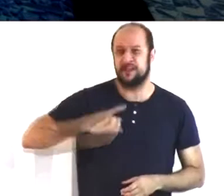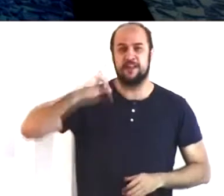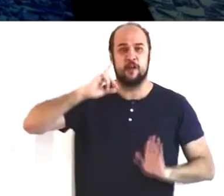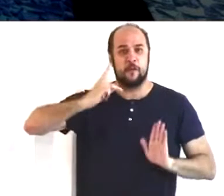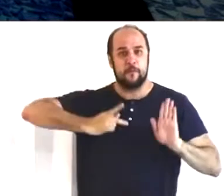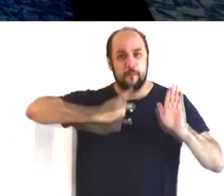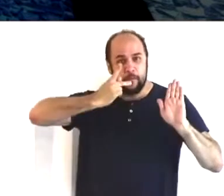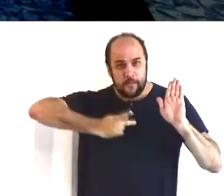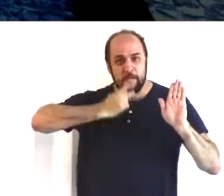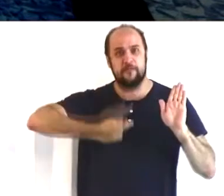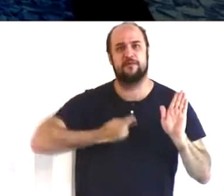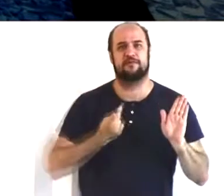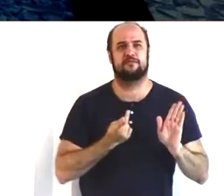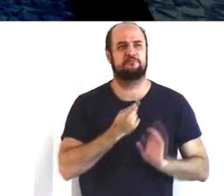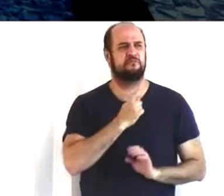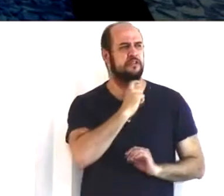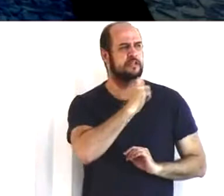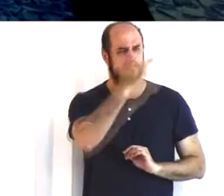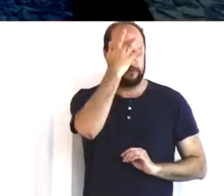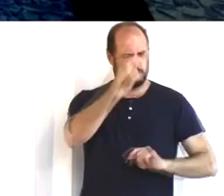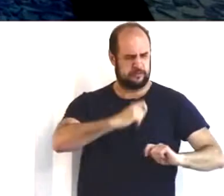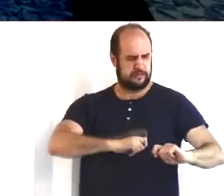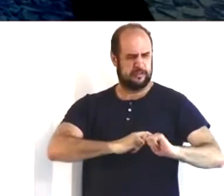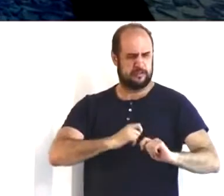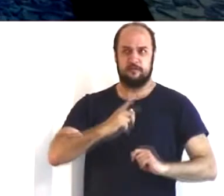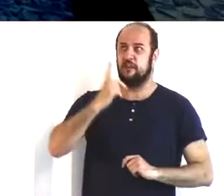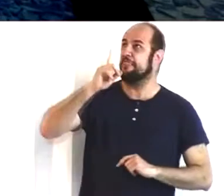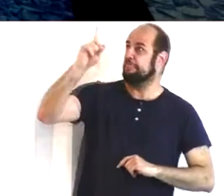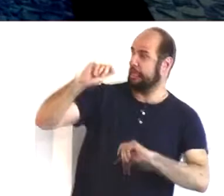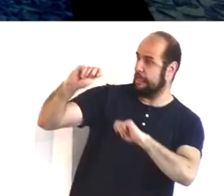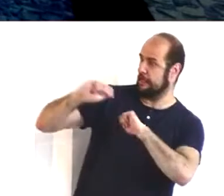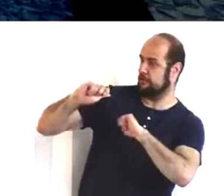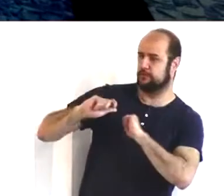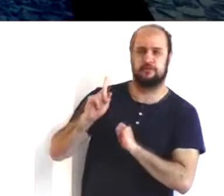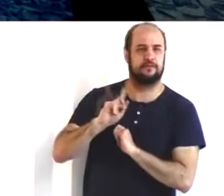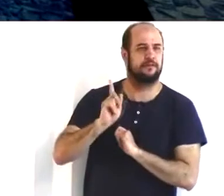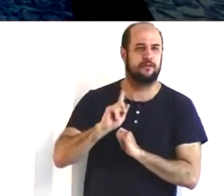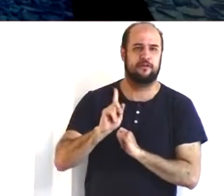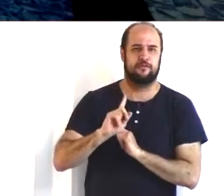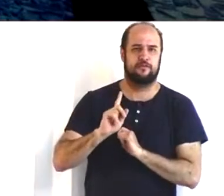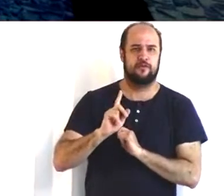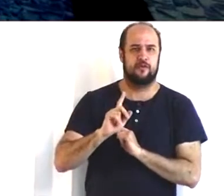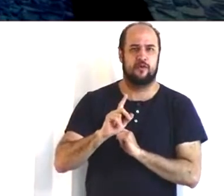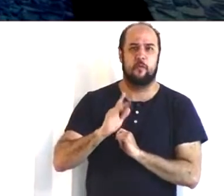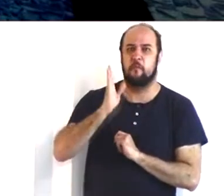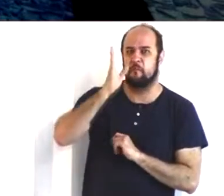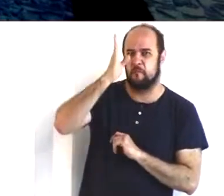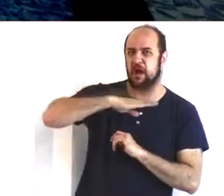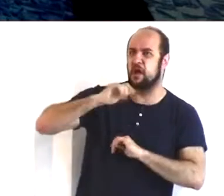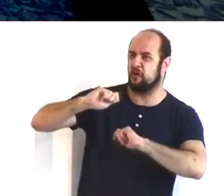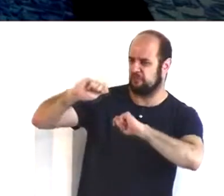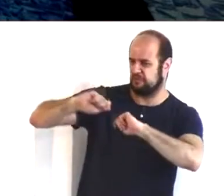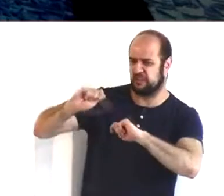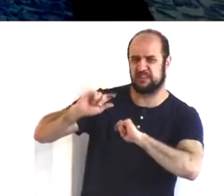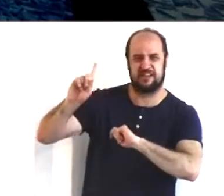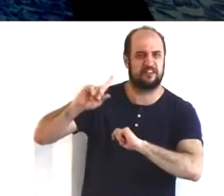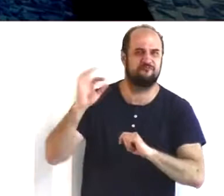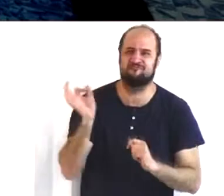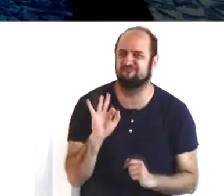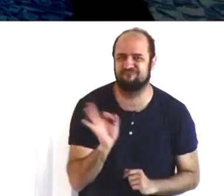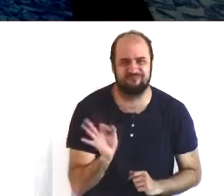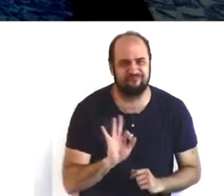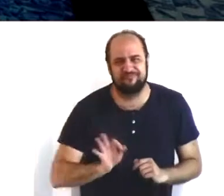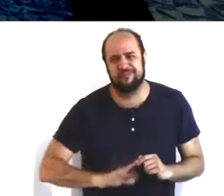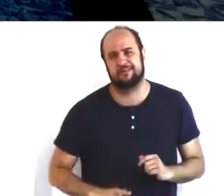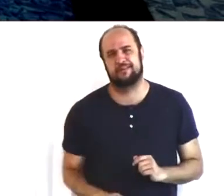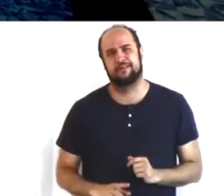amam. Ninguém ao ser tentado, diga, sou tentado por Deus, porque Deus não pode ser tentado pelo mal, e Ele mesmo a ninguém tenta.